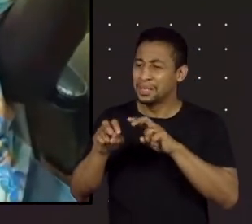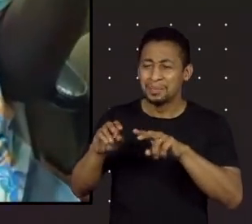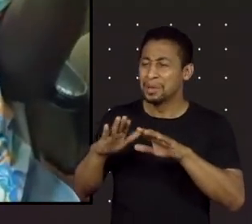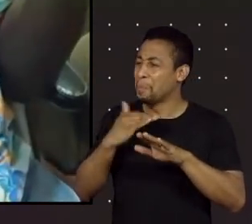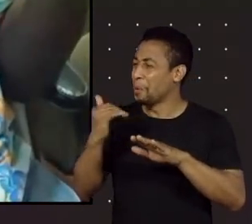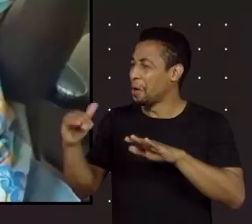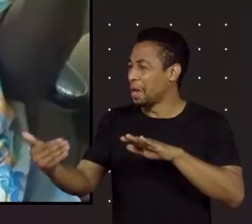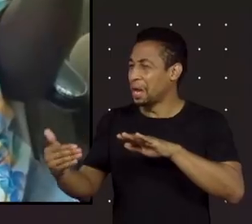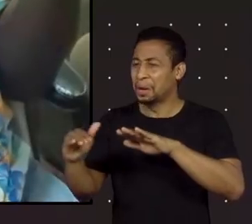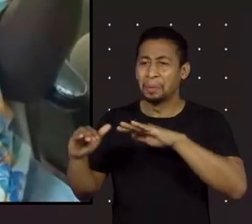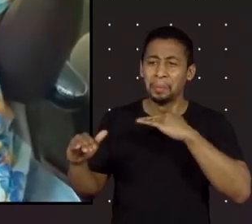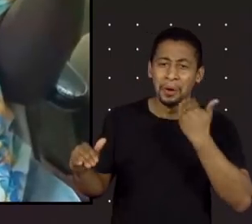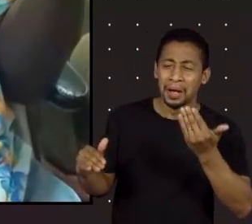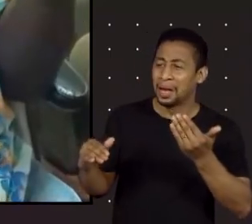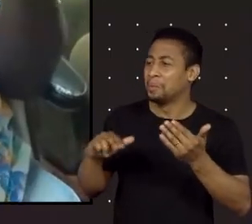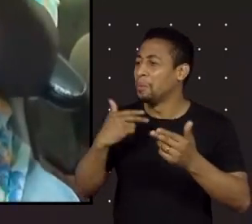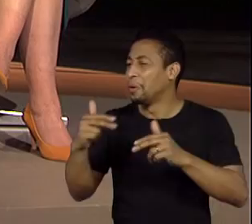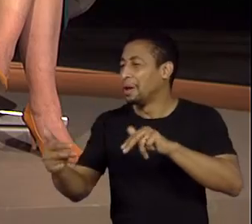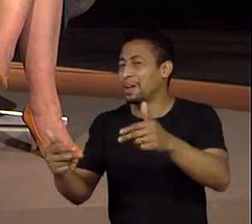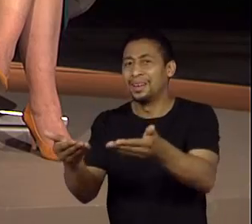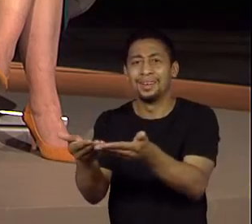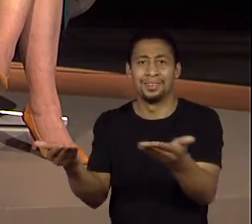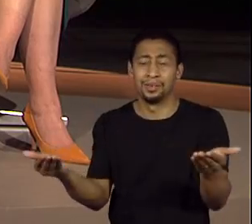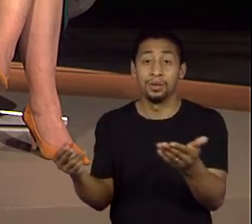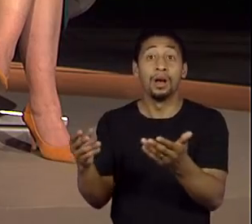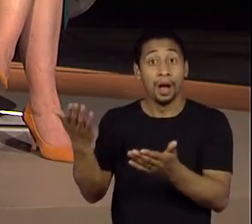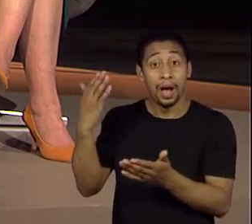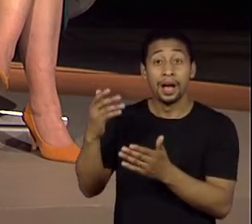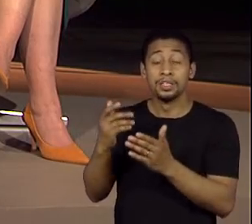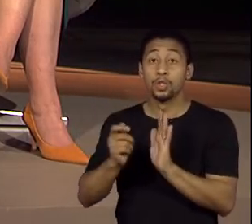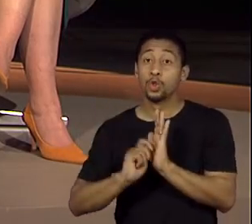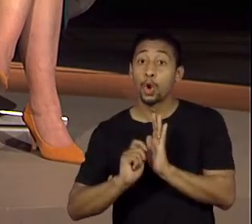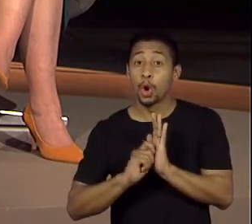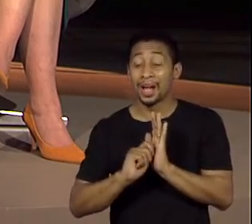né? Vamos combinar, né? Não é essa bombinha que os